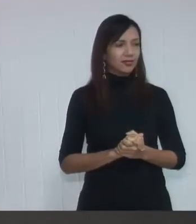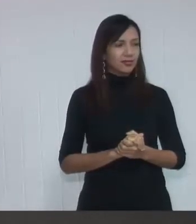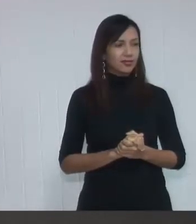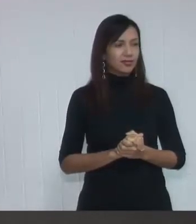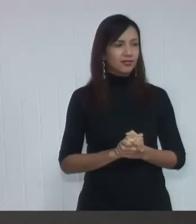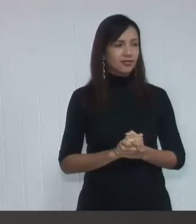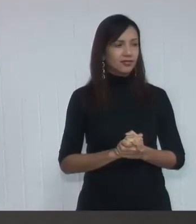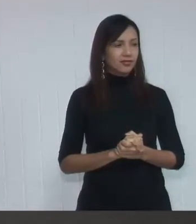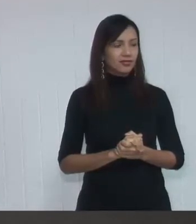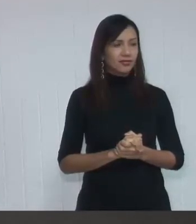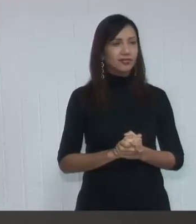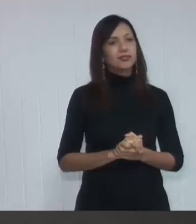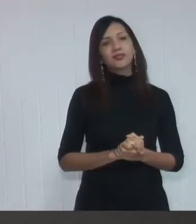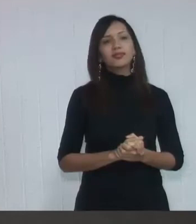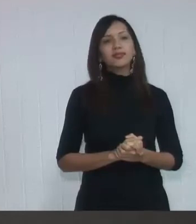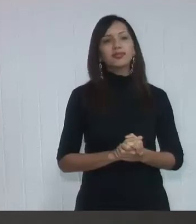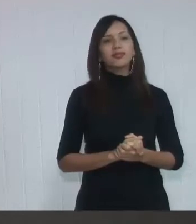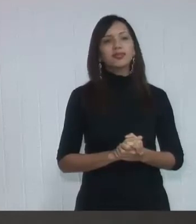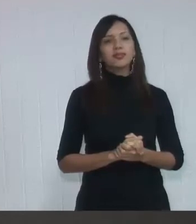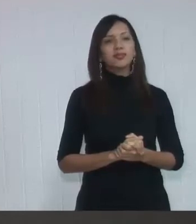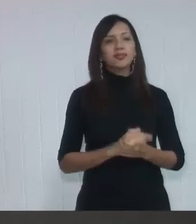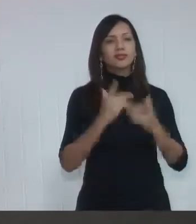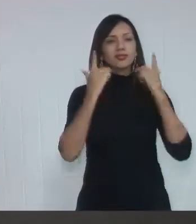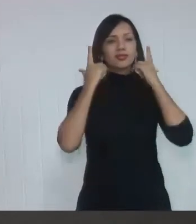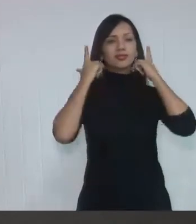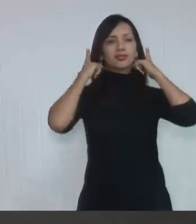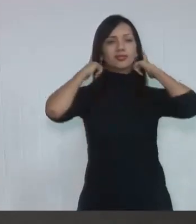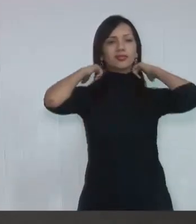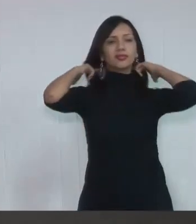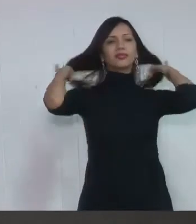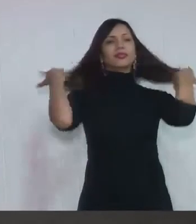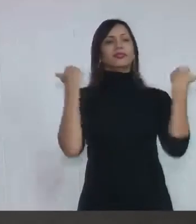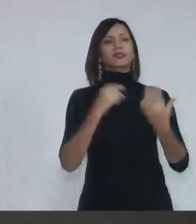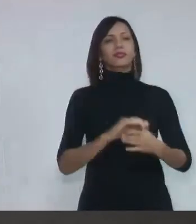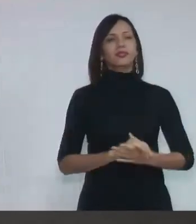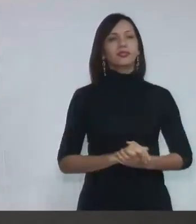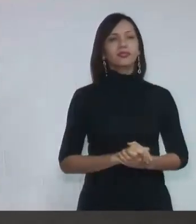Terminadas as matérias